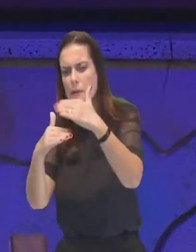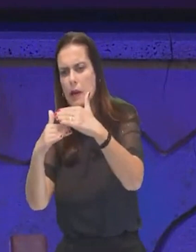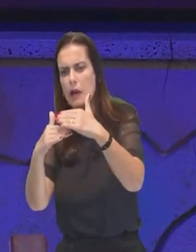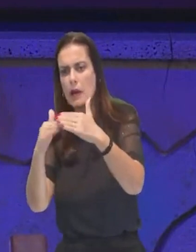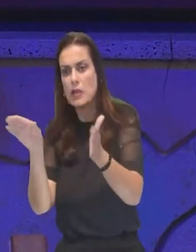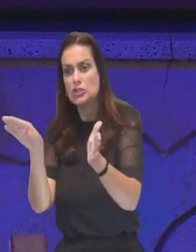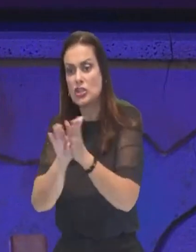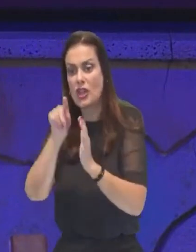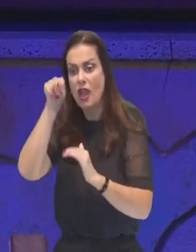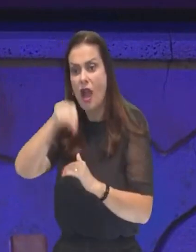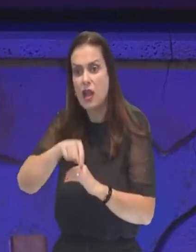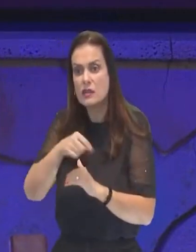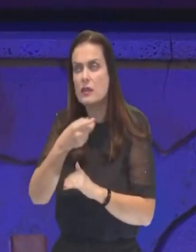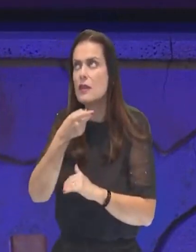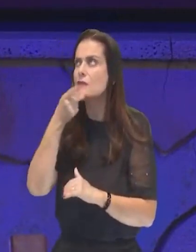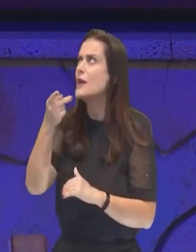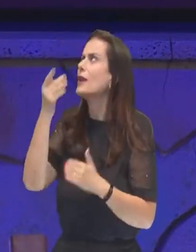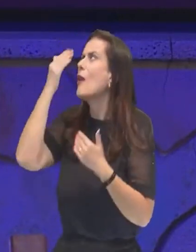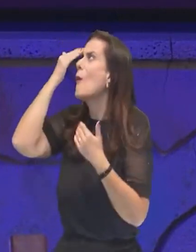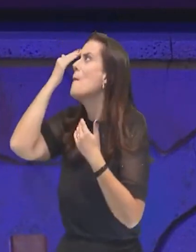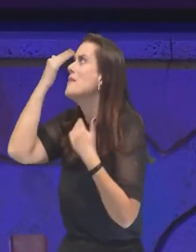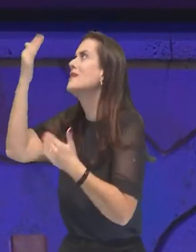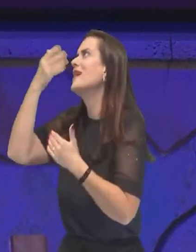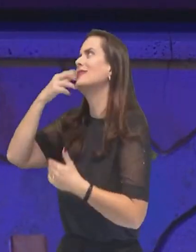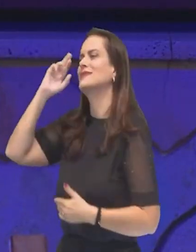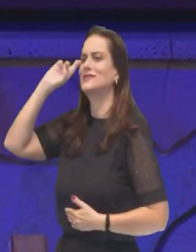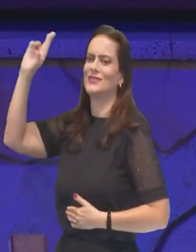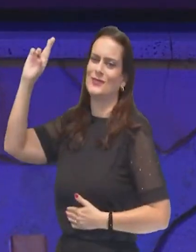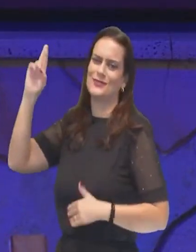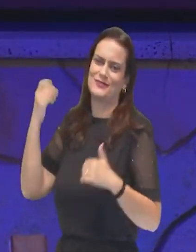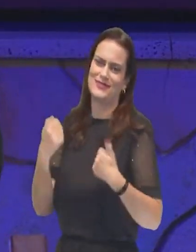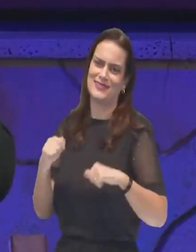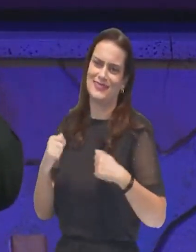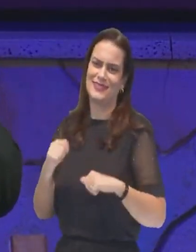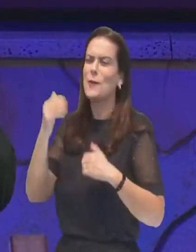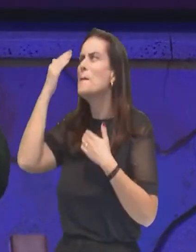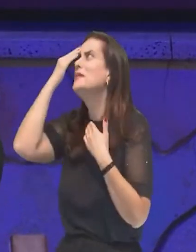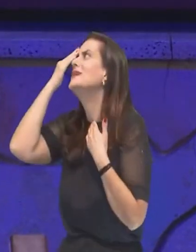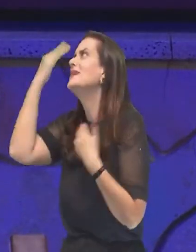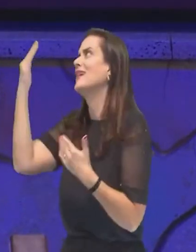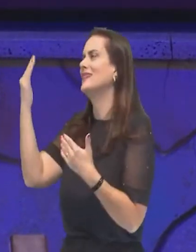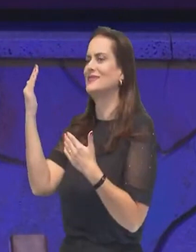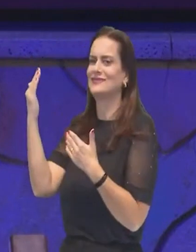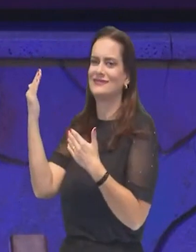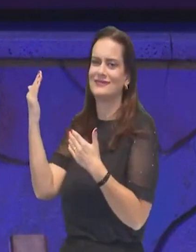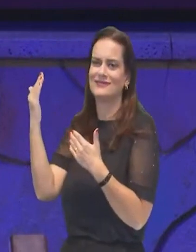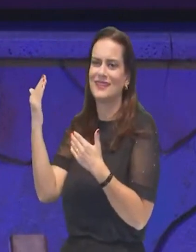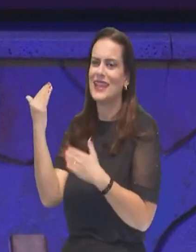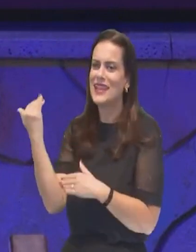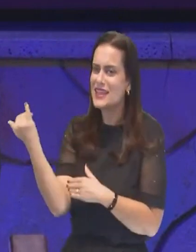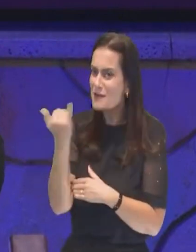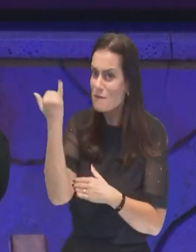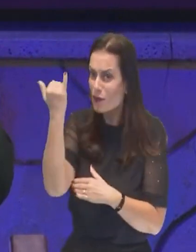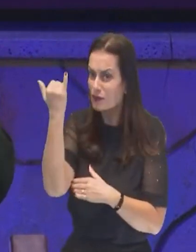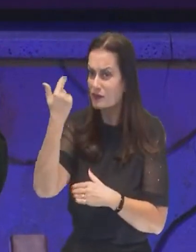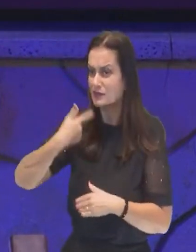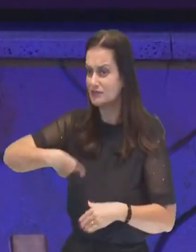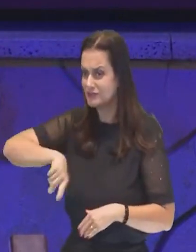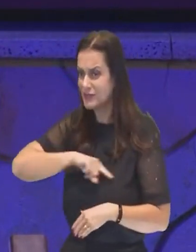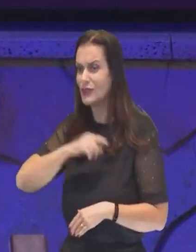até aqui, e diga ao Senhor, muito obrigado, muito obrigado. Como é importante, meus